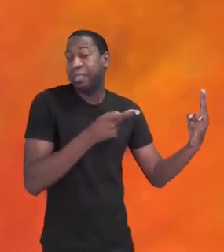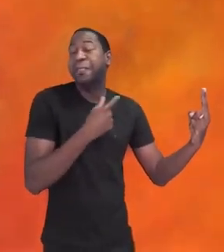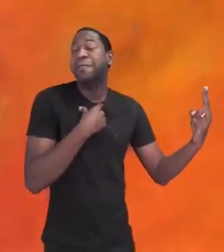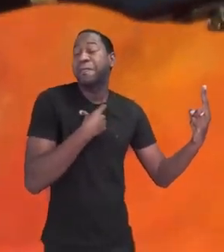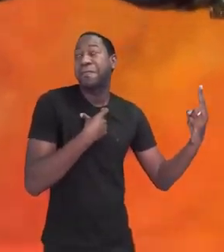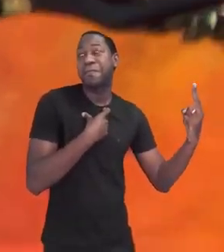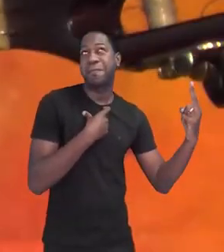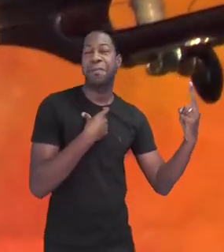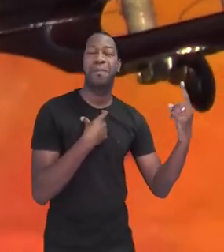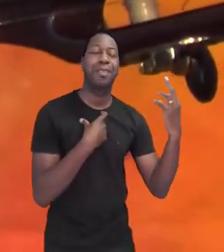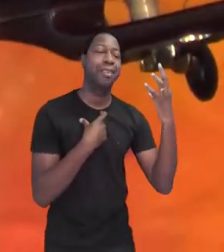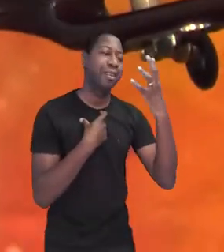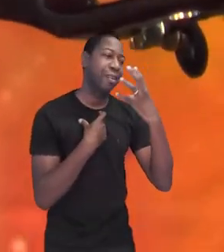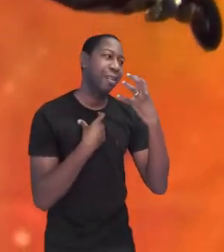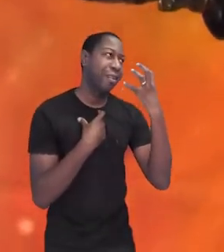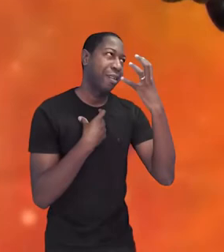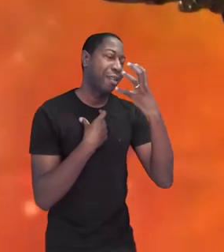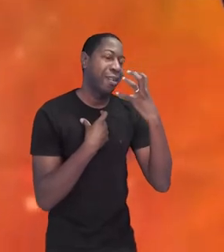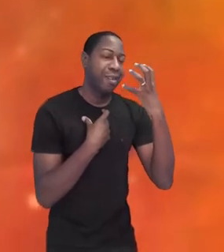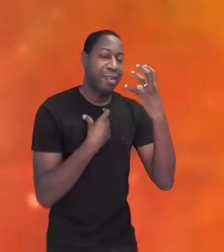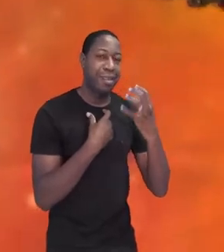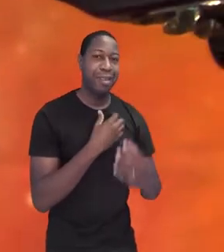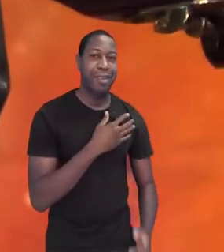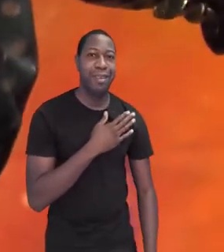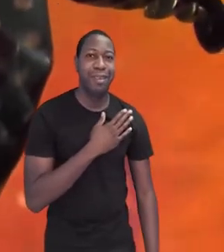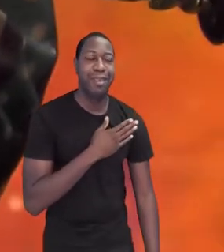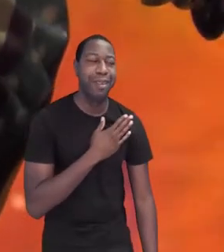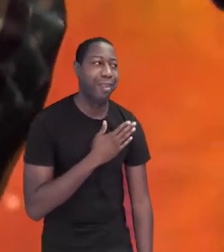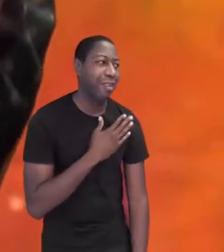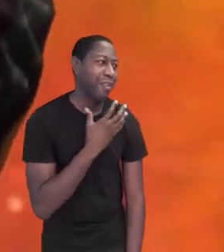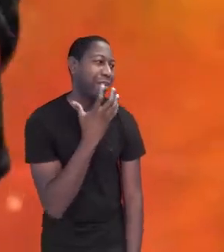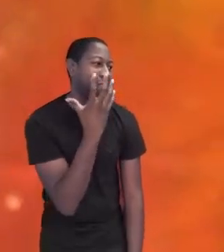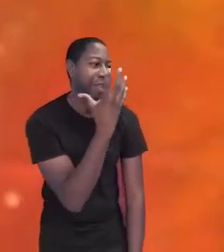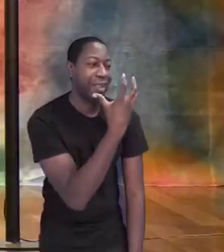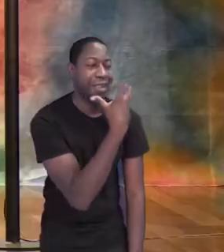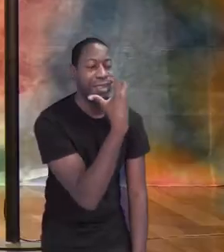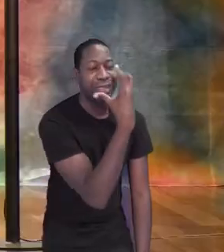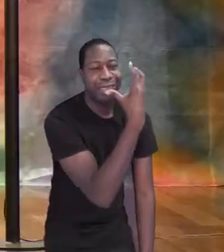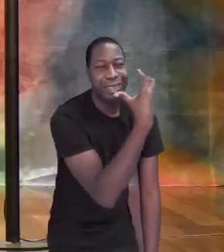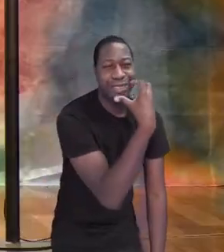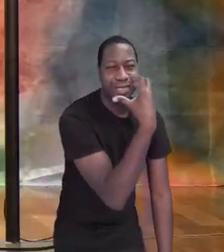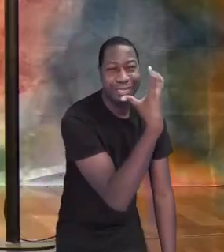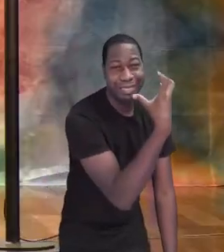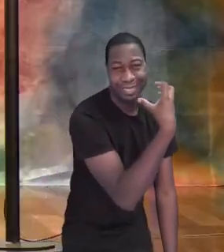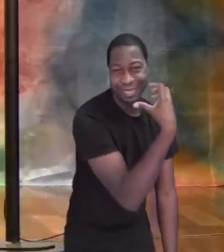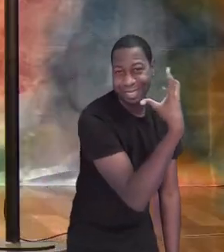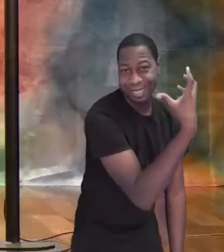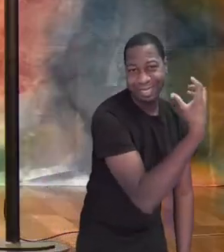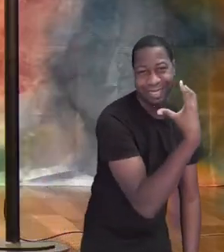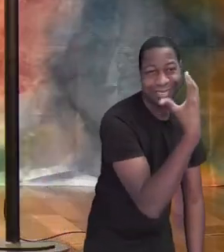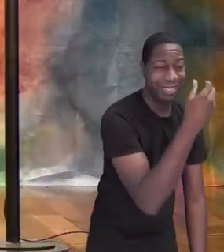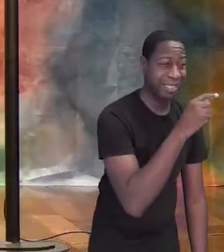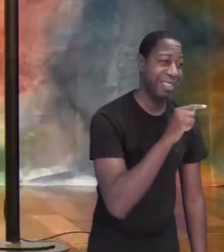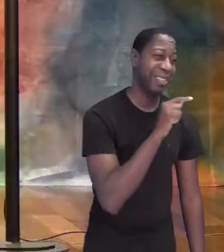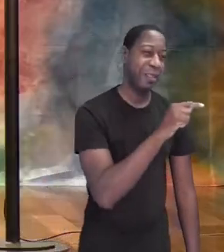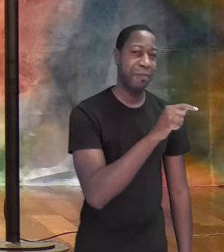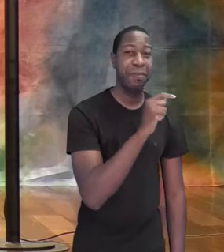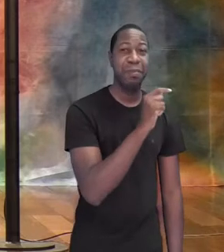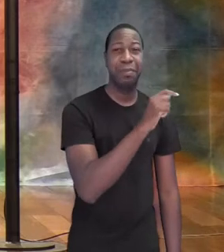costureirinhas. Fizeram-me peito batendo, tão bonitas, tão modernas, tão